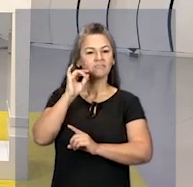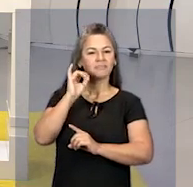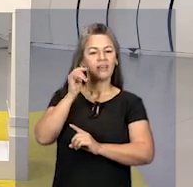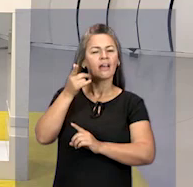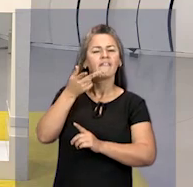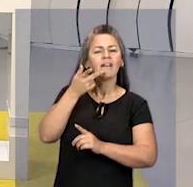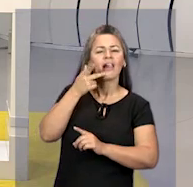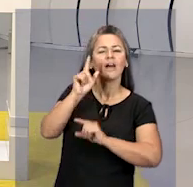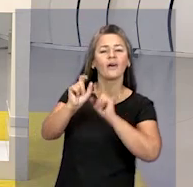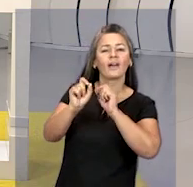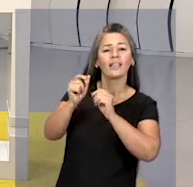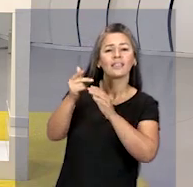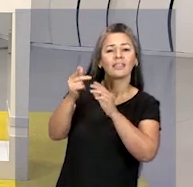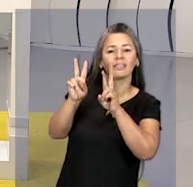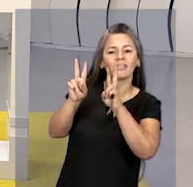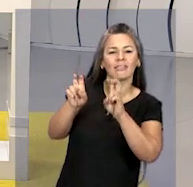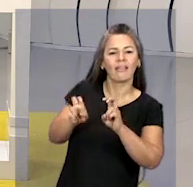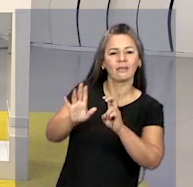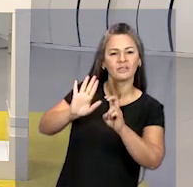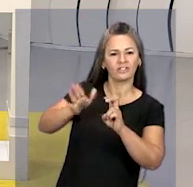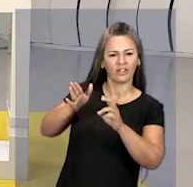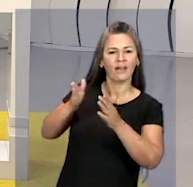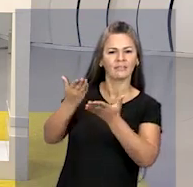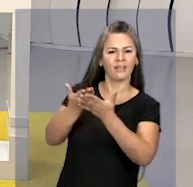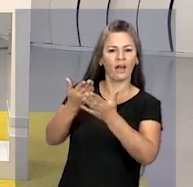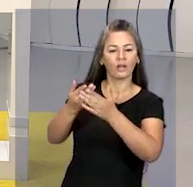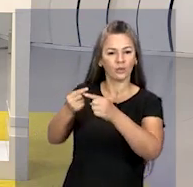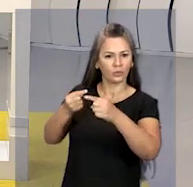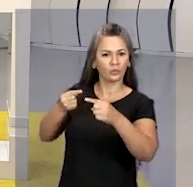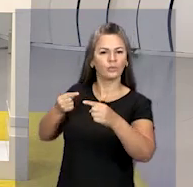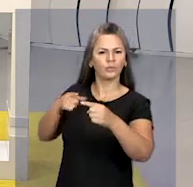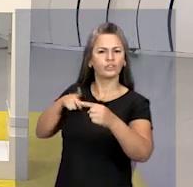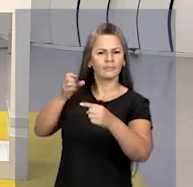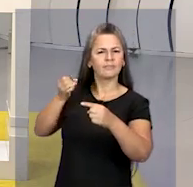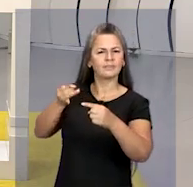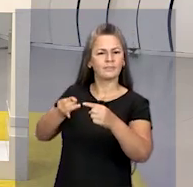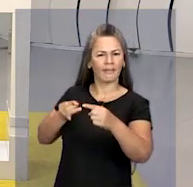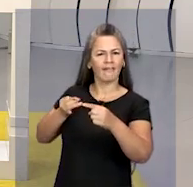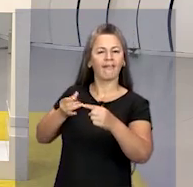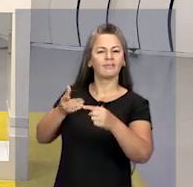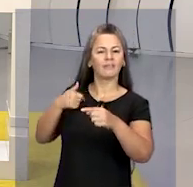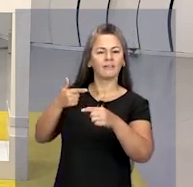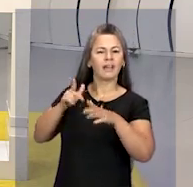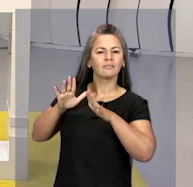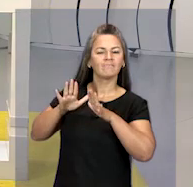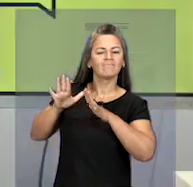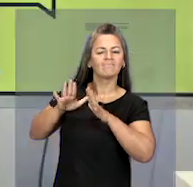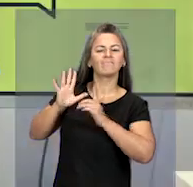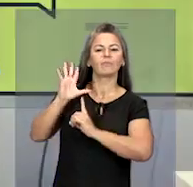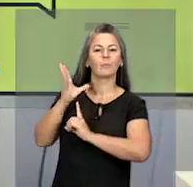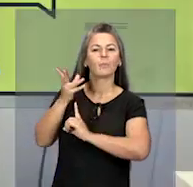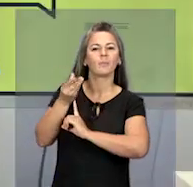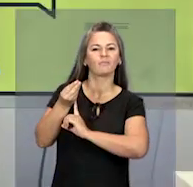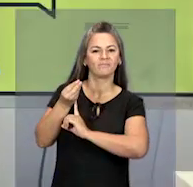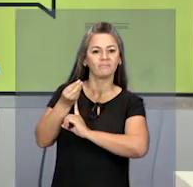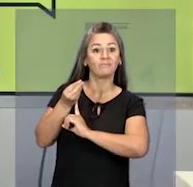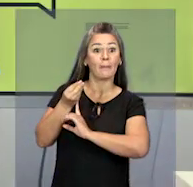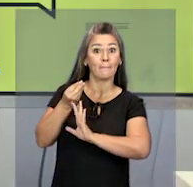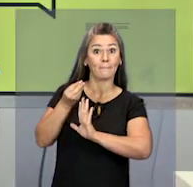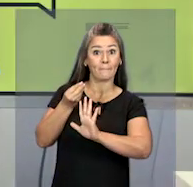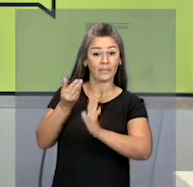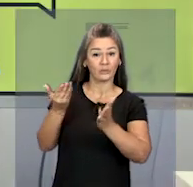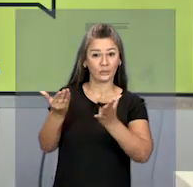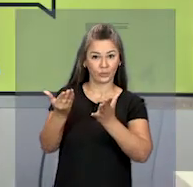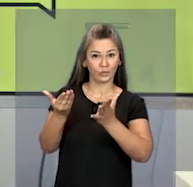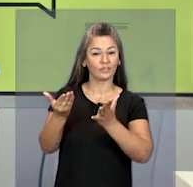Na aula passada, a gente falou sobre vários movimentos de arte, mas o que vai nos interessar para a aula de hoje é exatamente